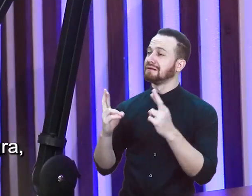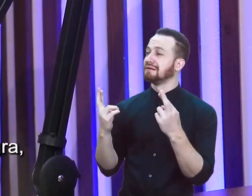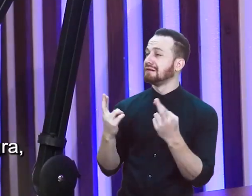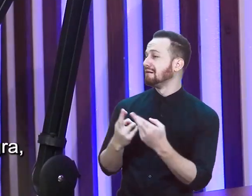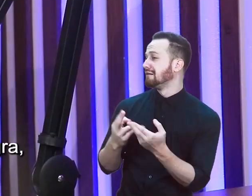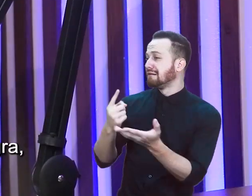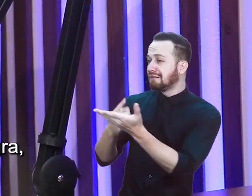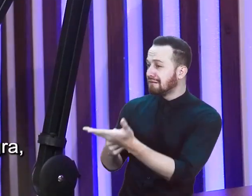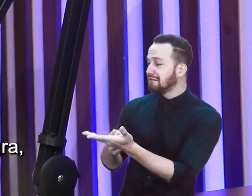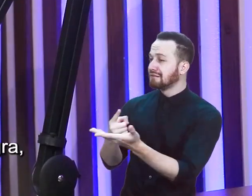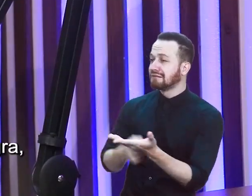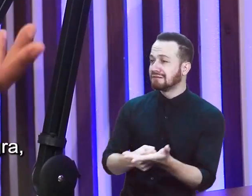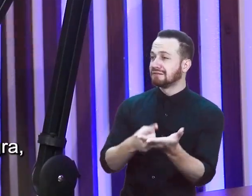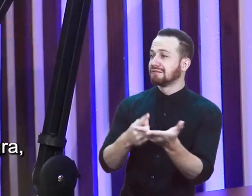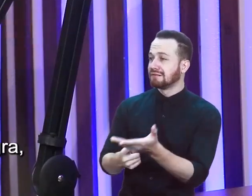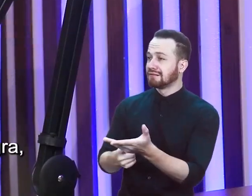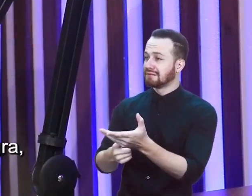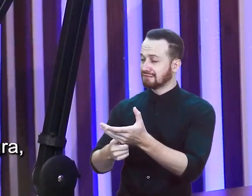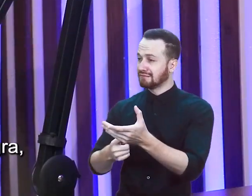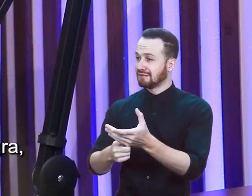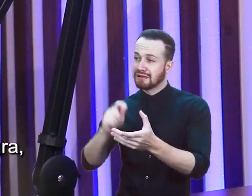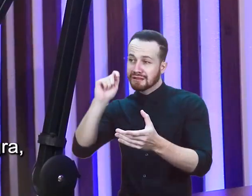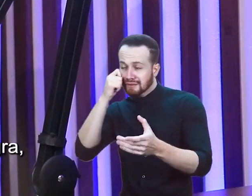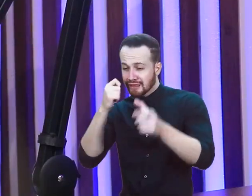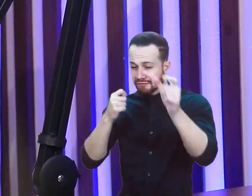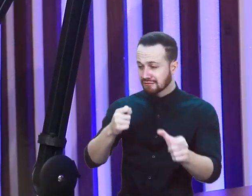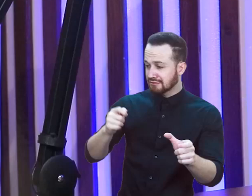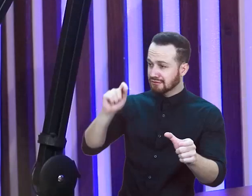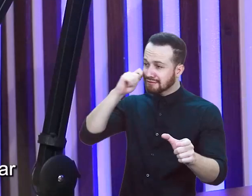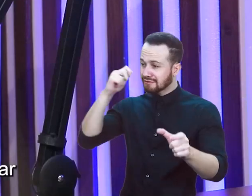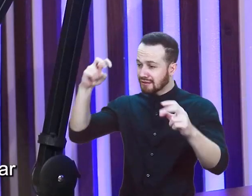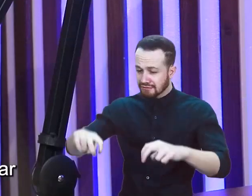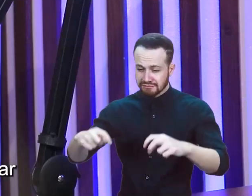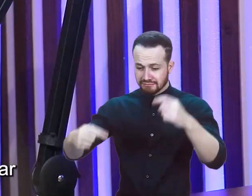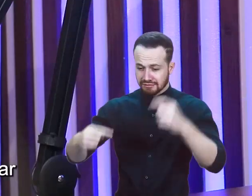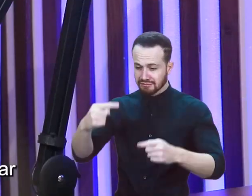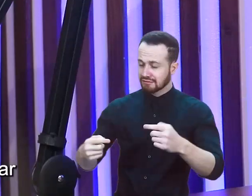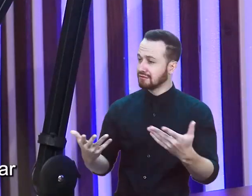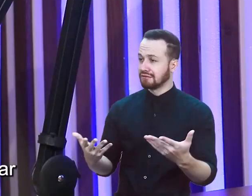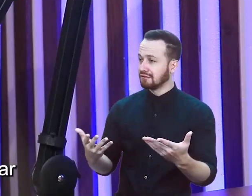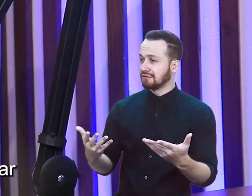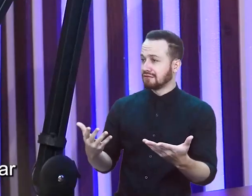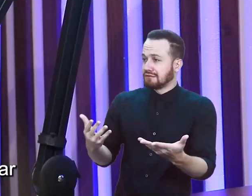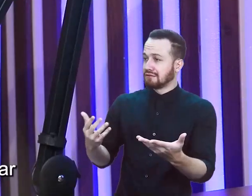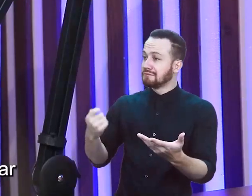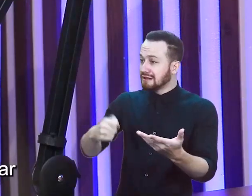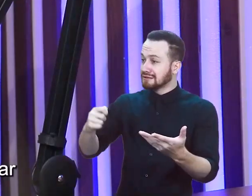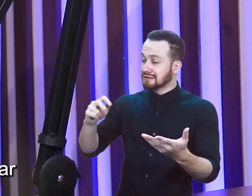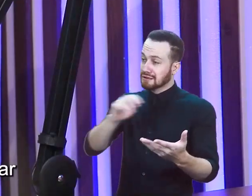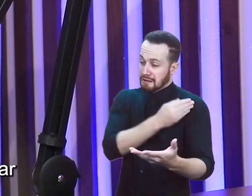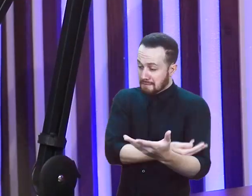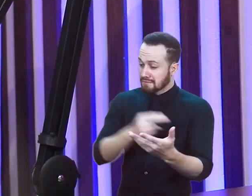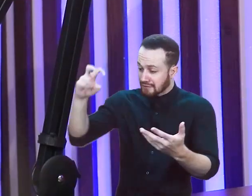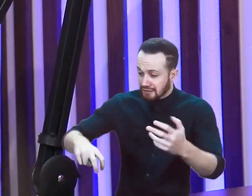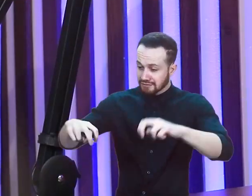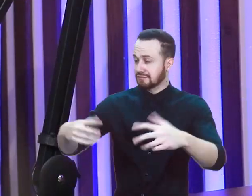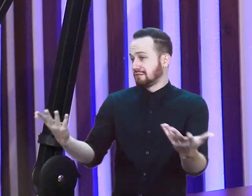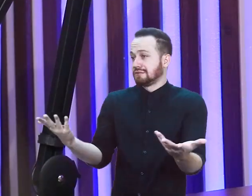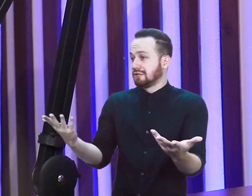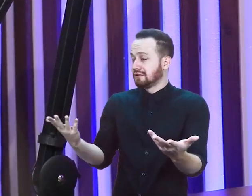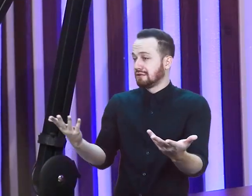para marcar outra reunião, negro discutindo para negros? Isso não é a melhor forma de tratar o